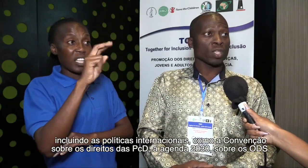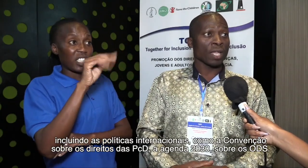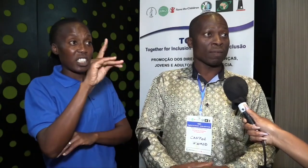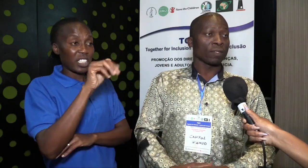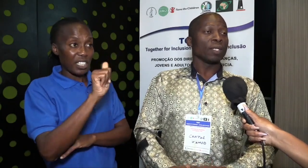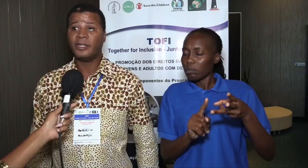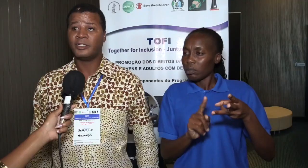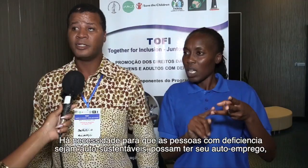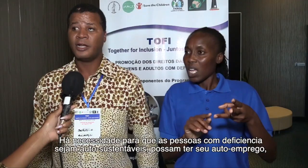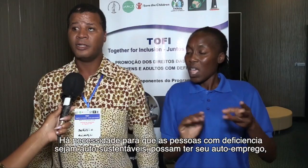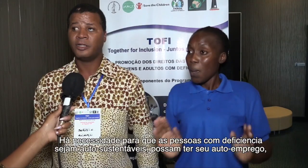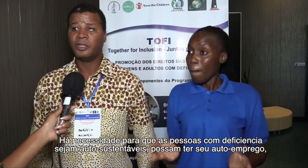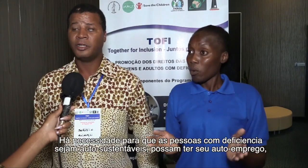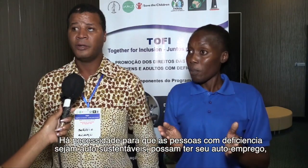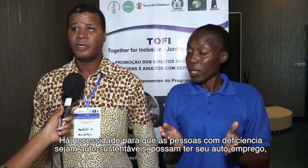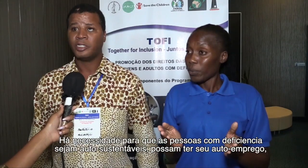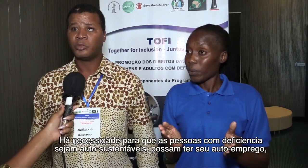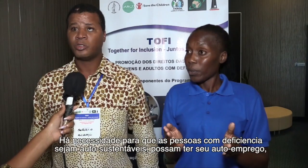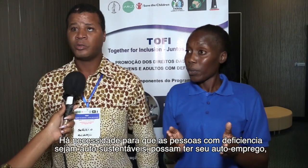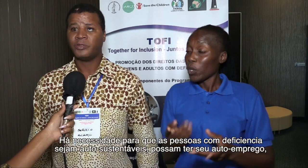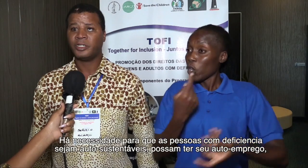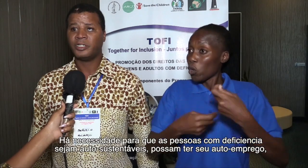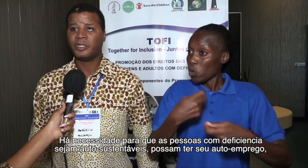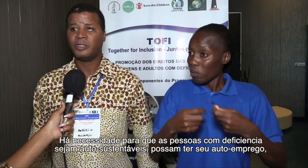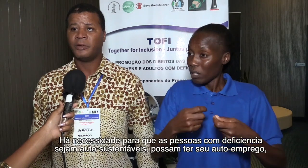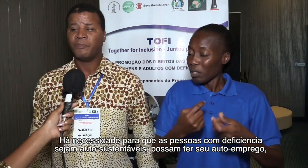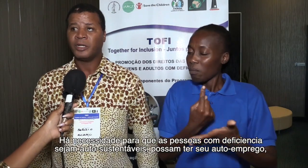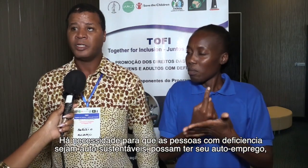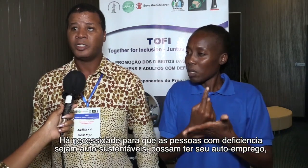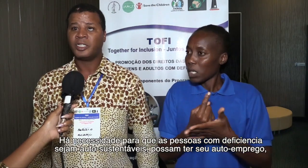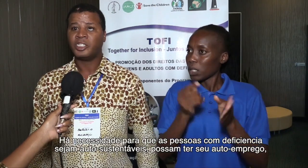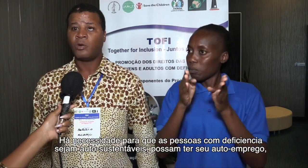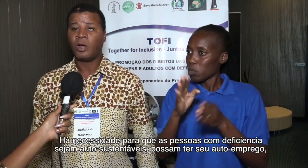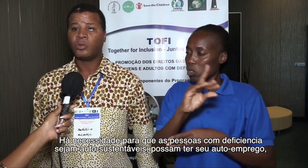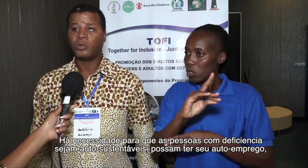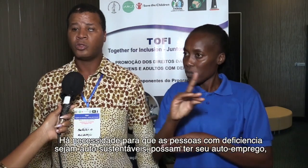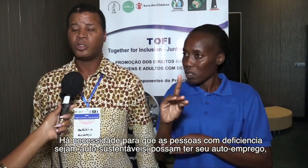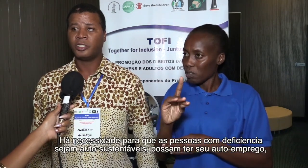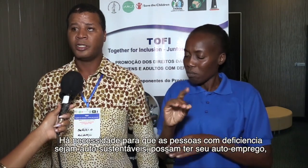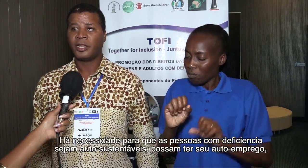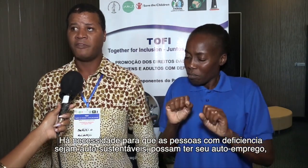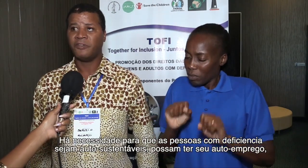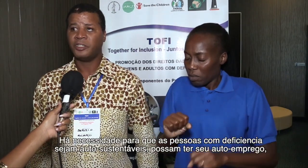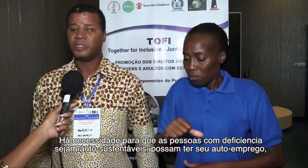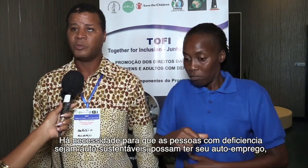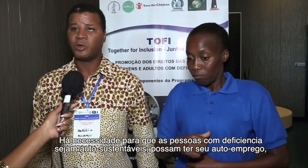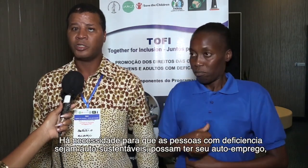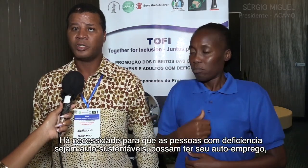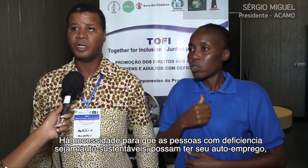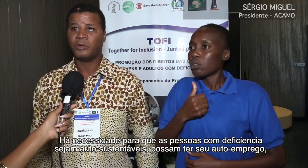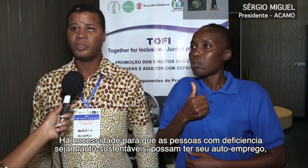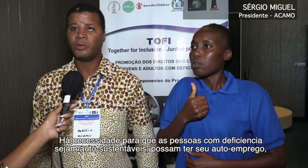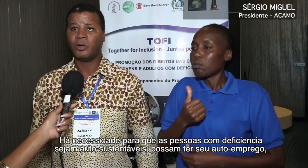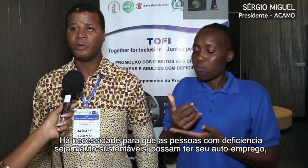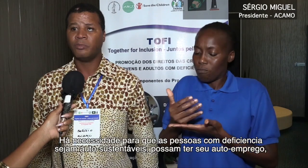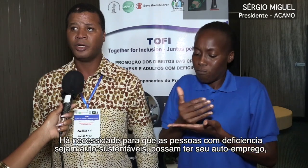Desenvolvimento Sustentável. Há necessidade que as pessoas com deficiência sejam autossustentáveis, possam